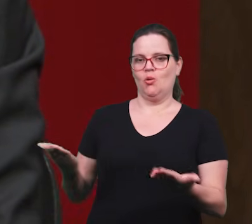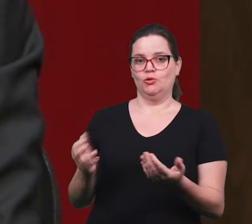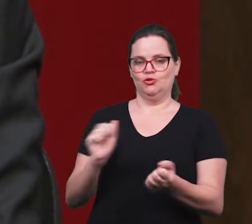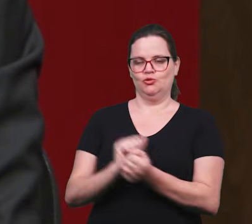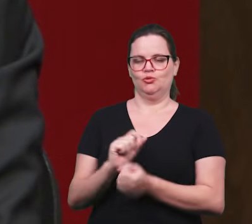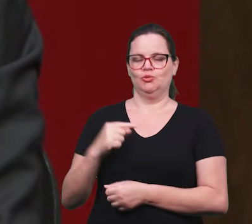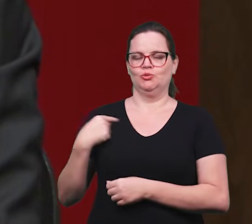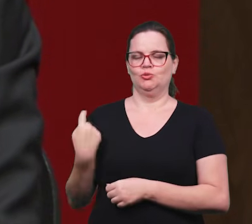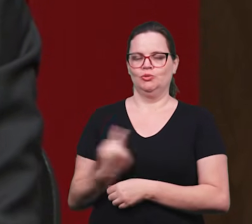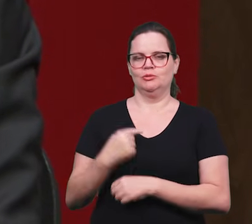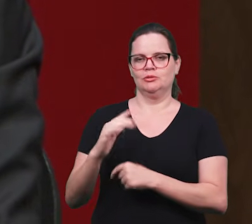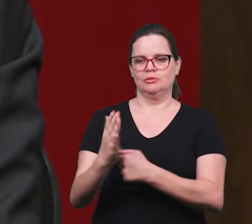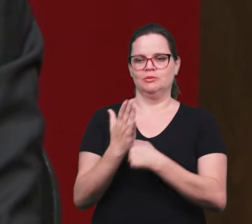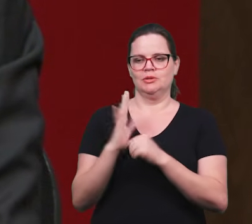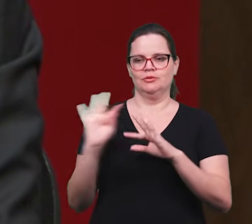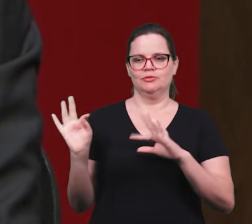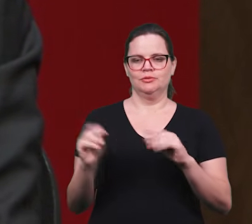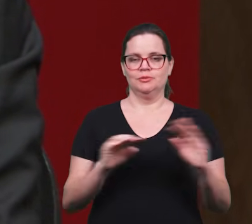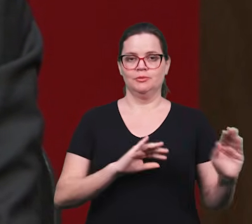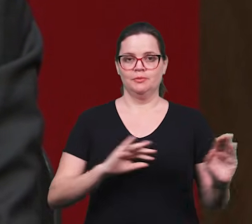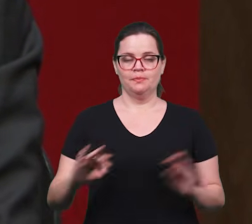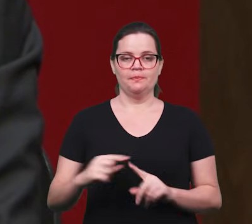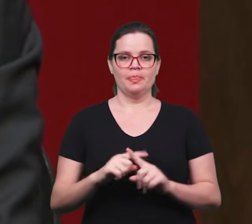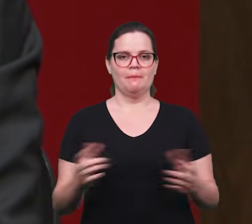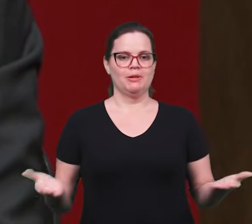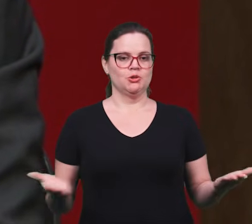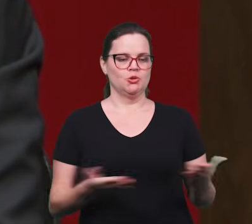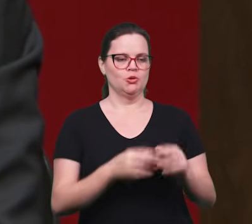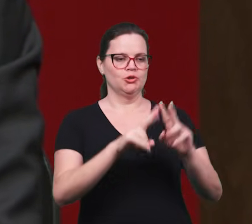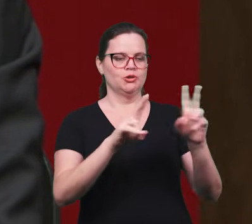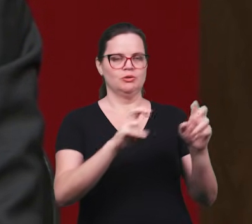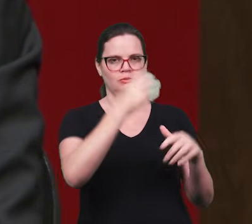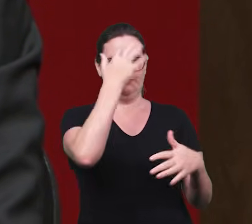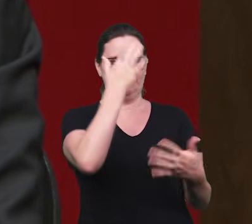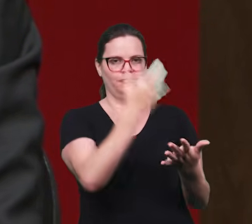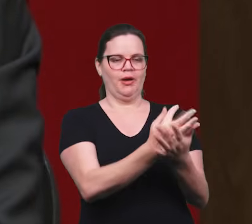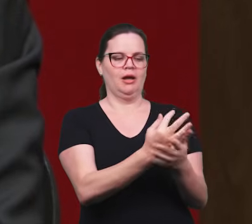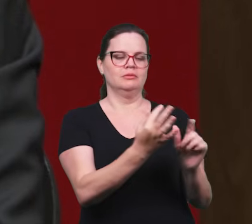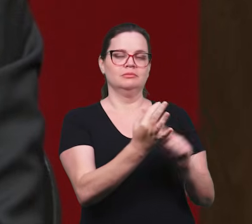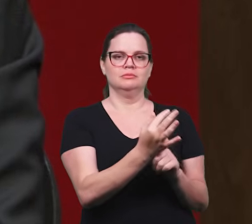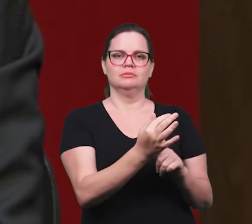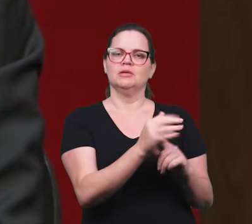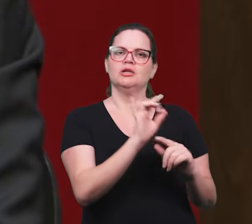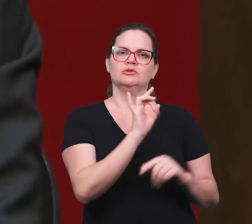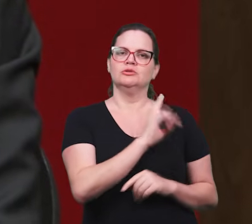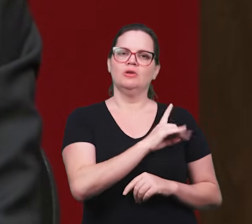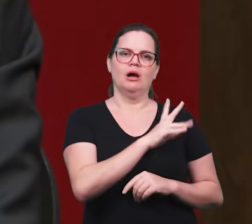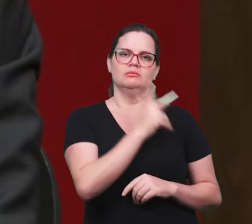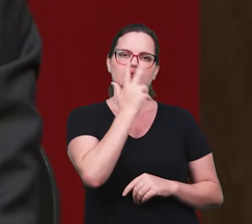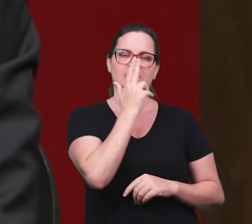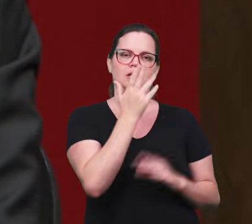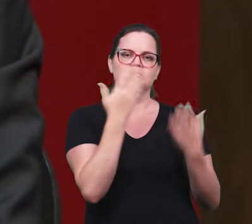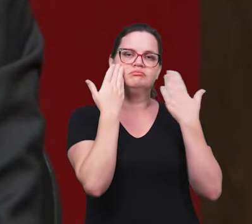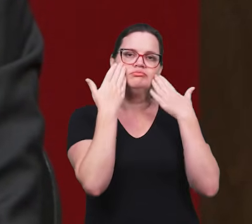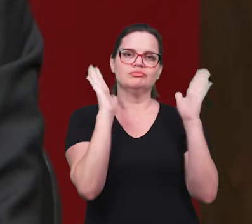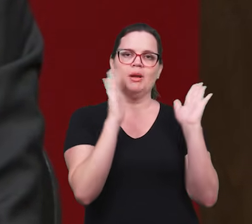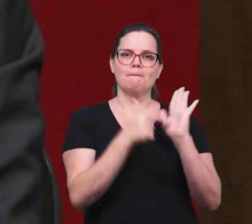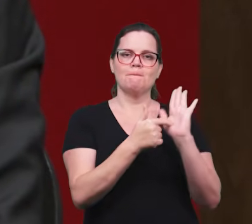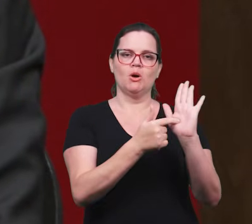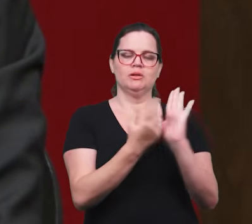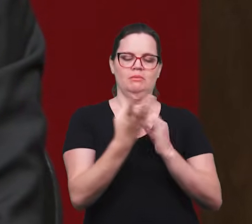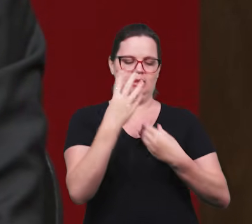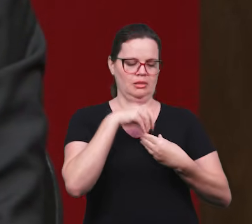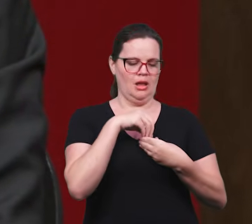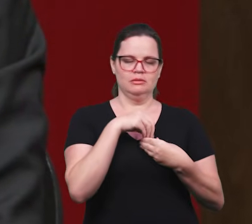em todos os momentos. E hoje nós faremos uma abordagem de uma fé aparente, muitas vezes.